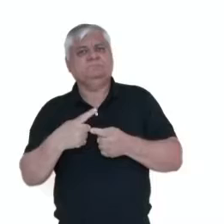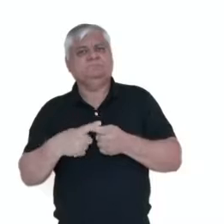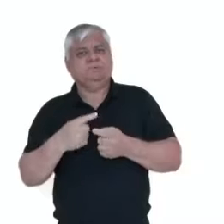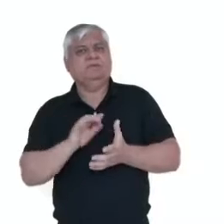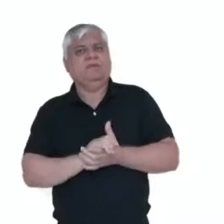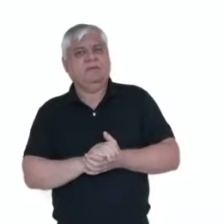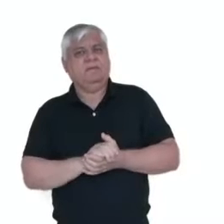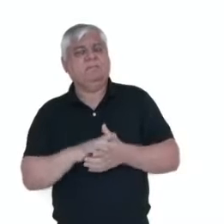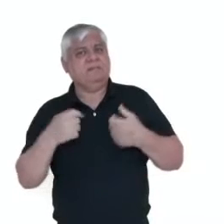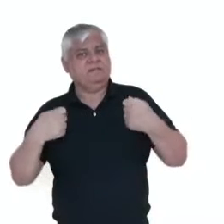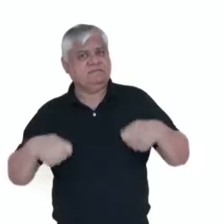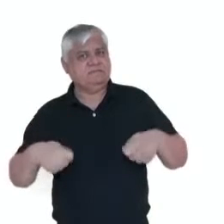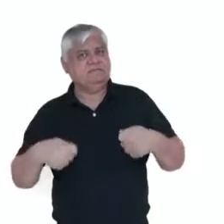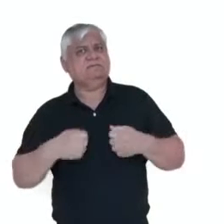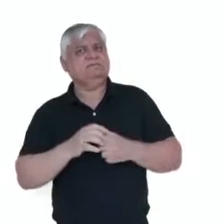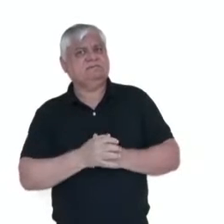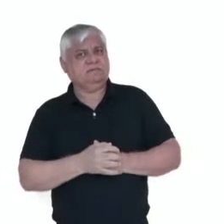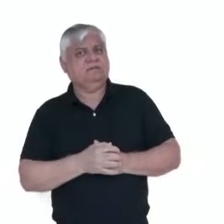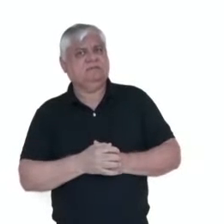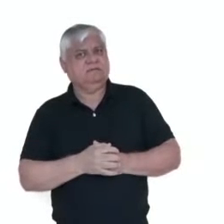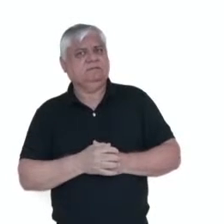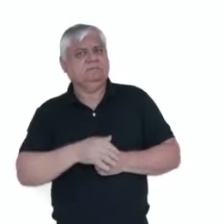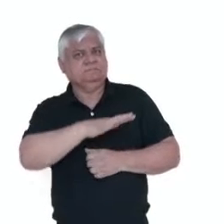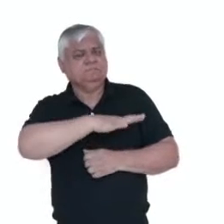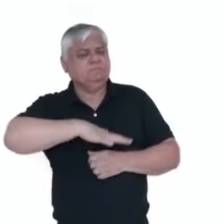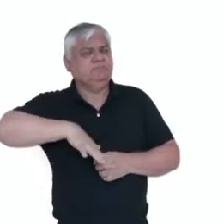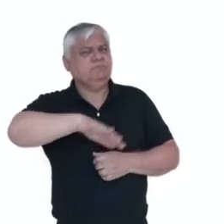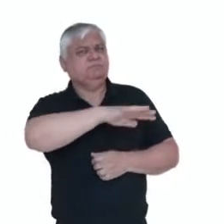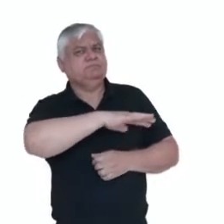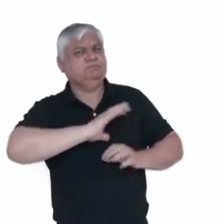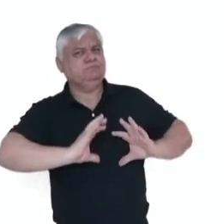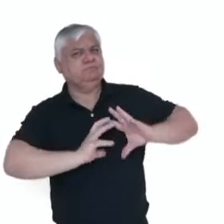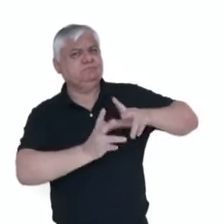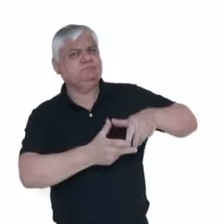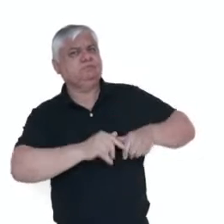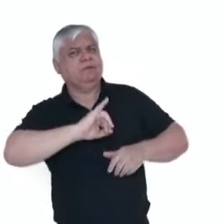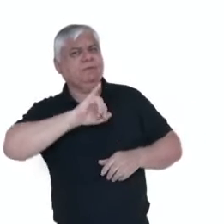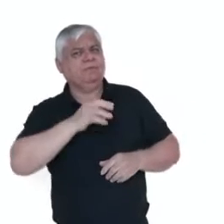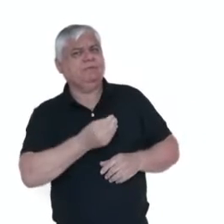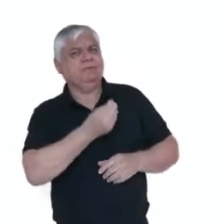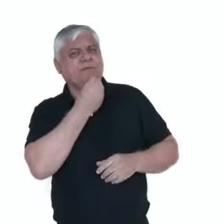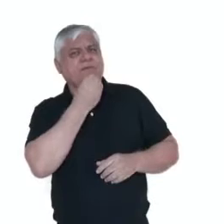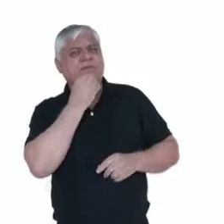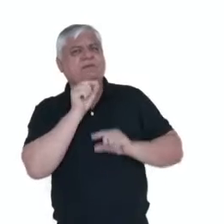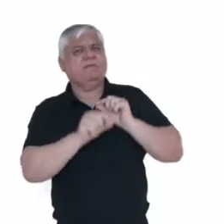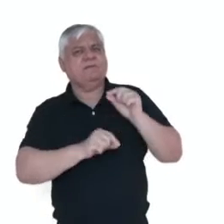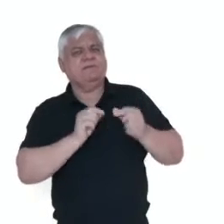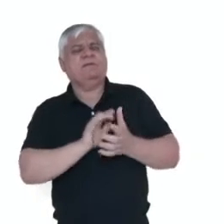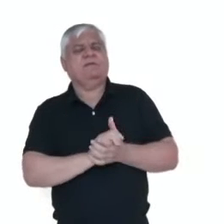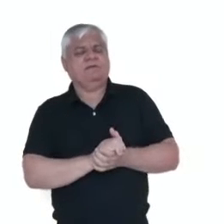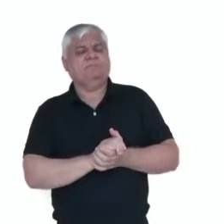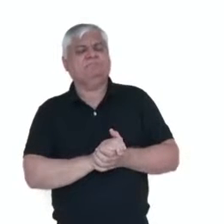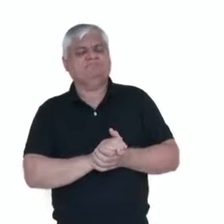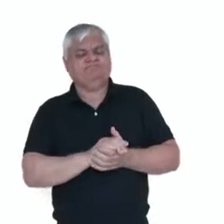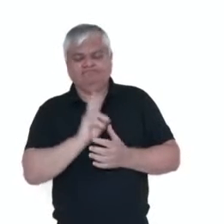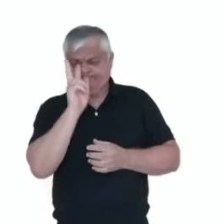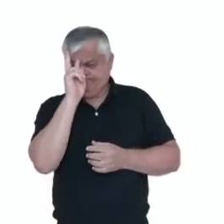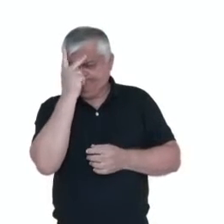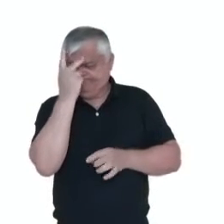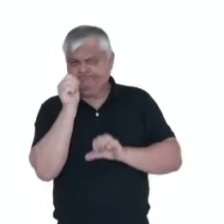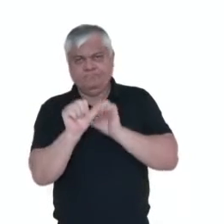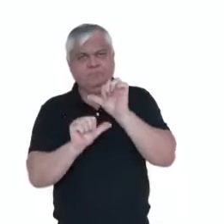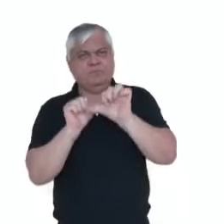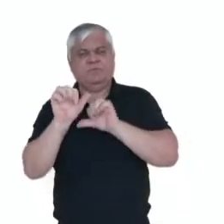relacionamento sustentável, como o meio ambiente, e aproveitar a oportunidade para reconstruir nossas vidas